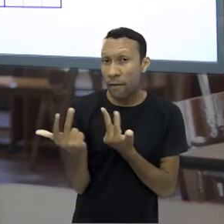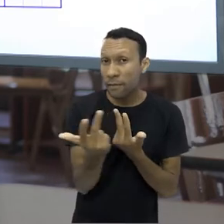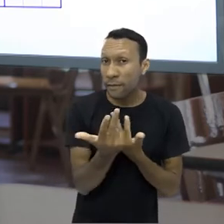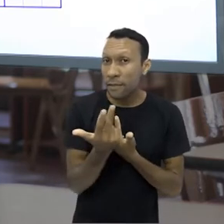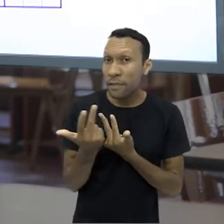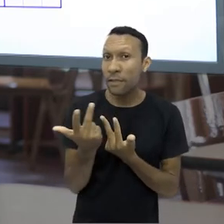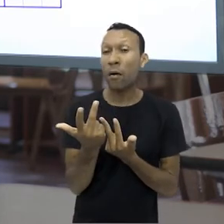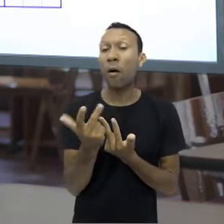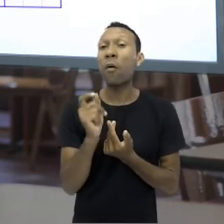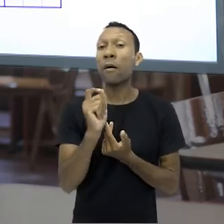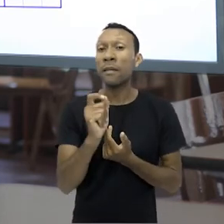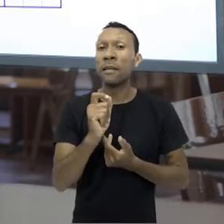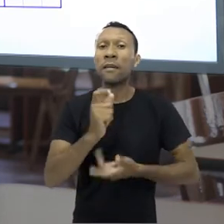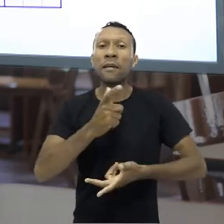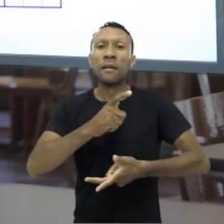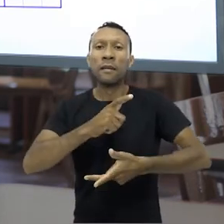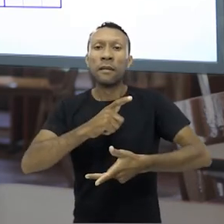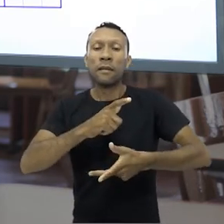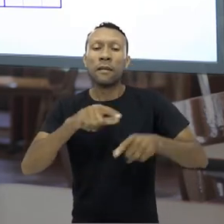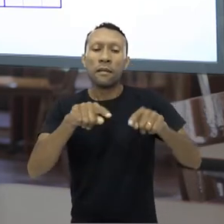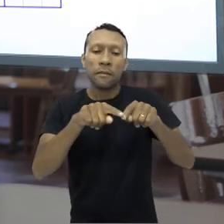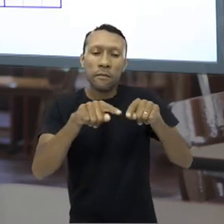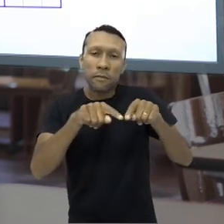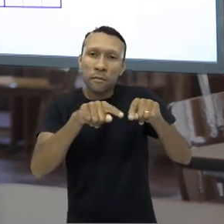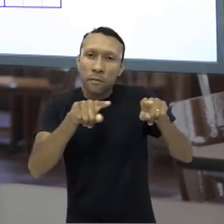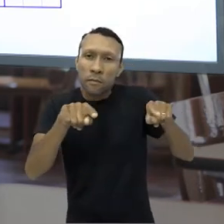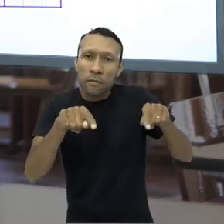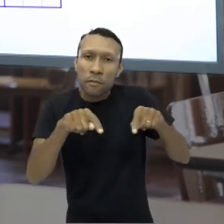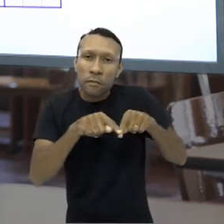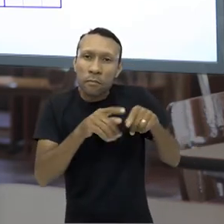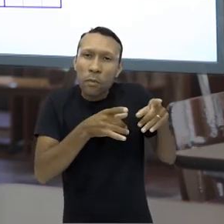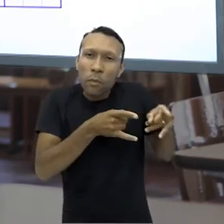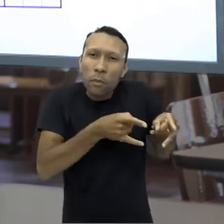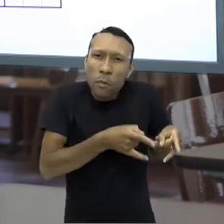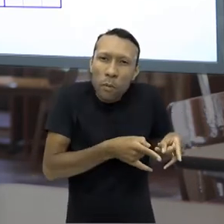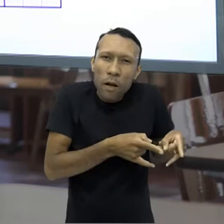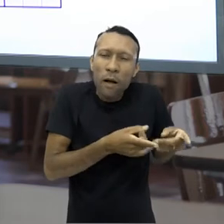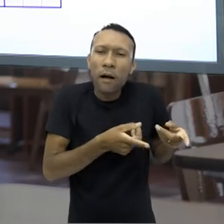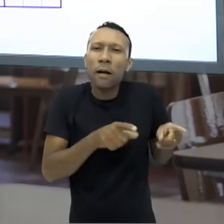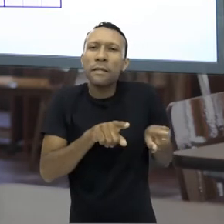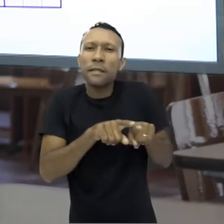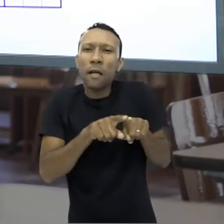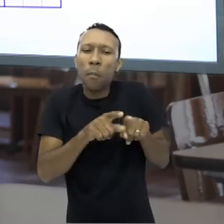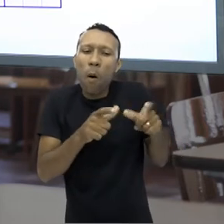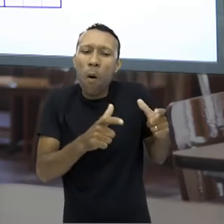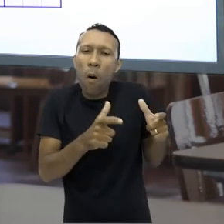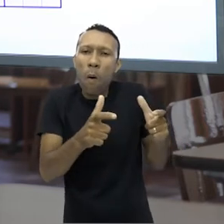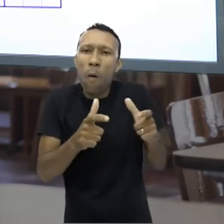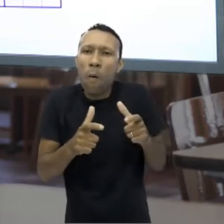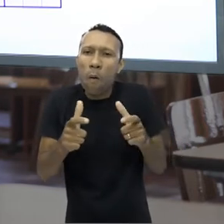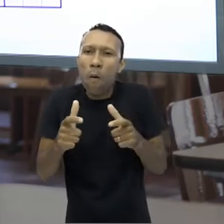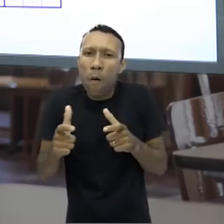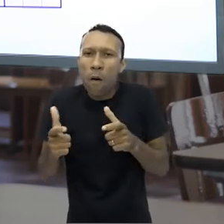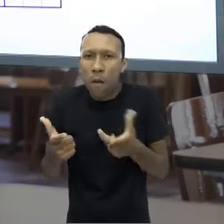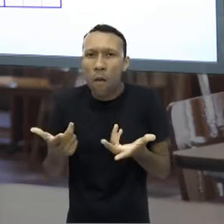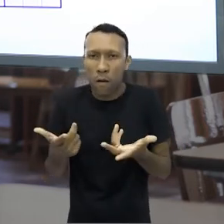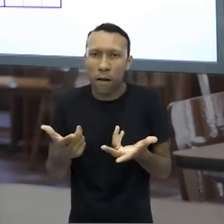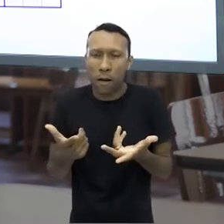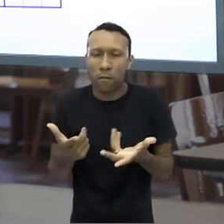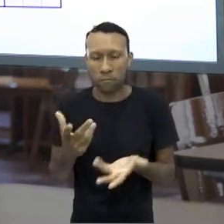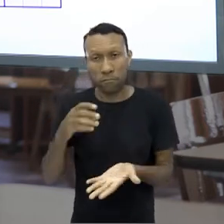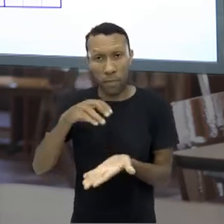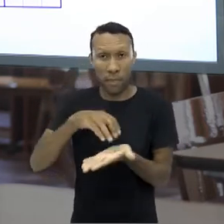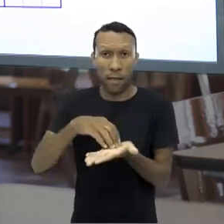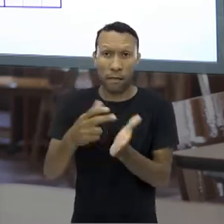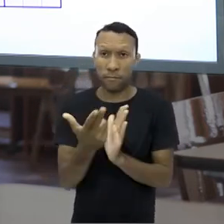ser a questão dos cômodos, a quantidade de cômodos e a disposição, ou seja, a localização desses cômodos dentro do meu